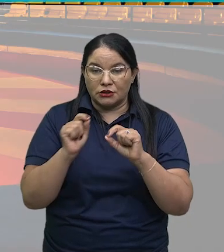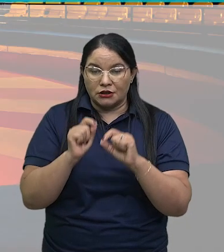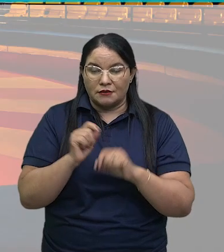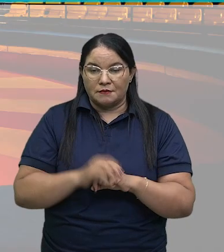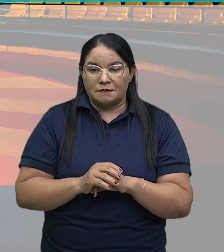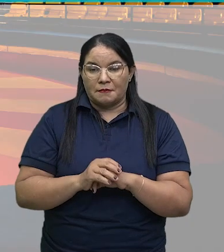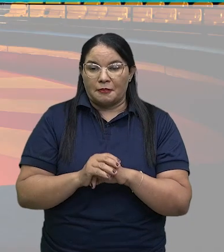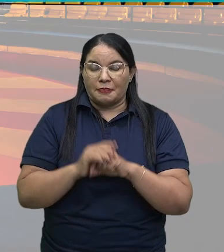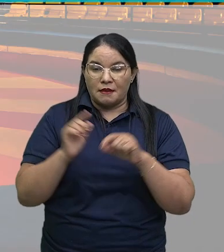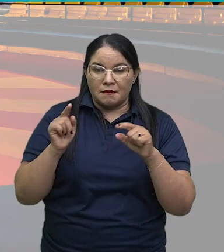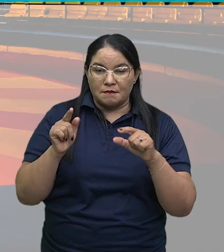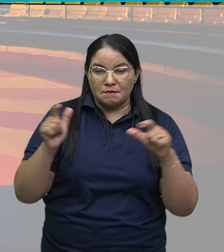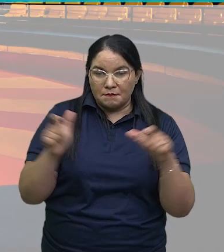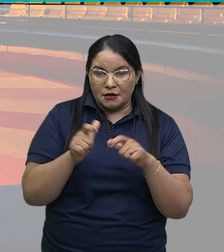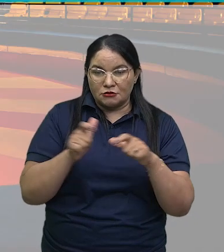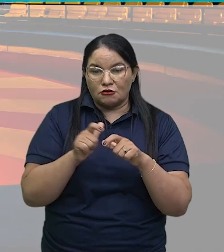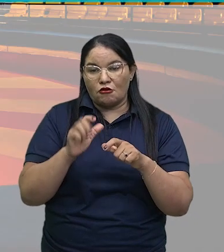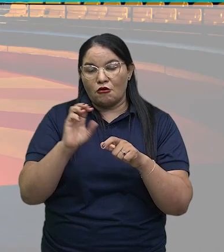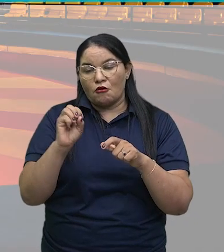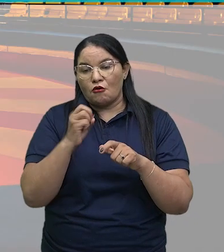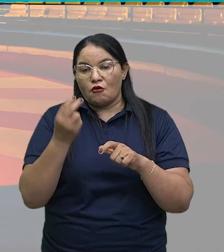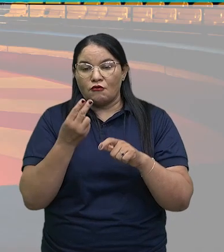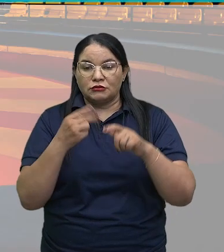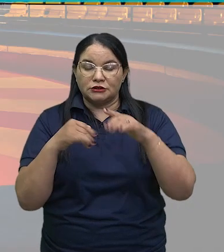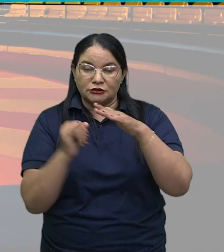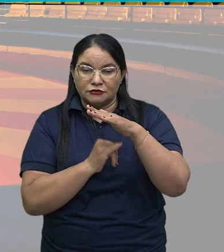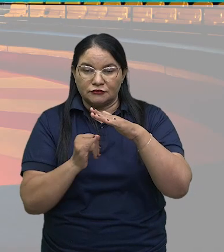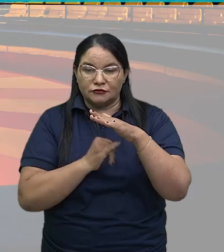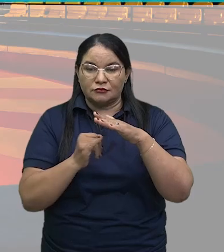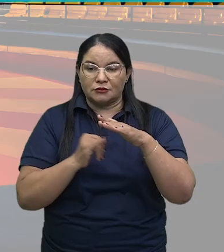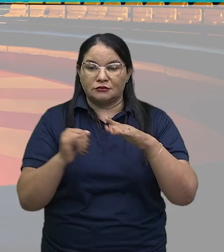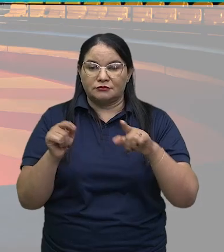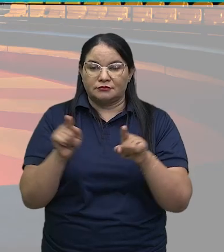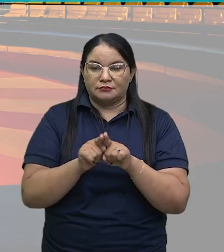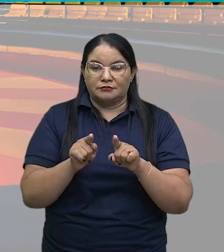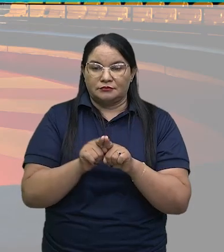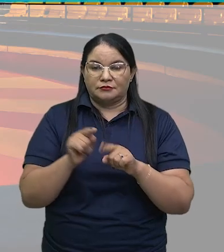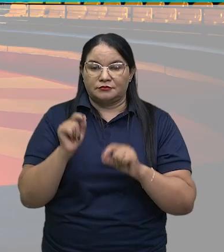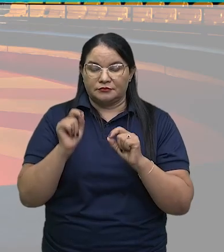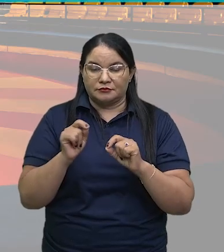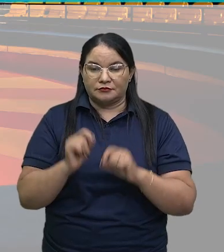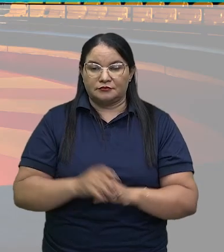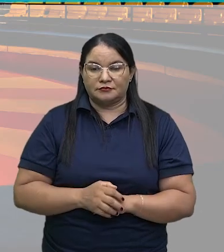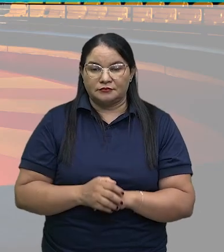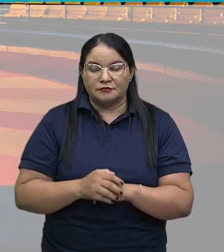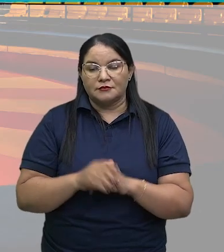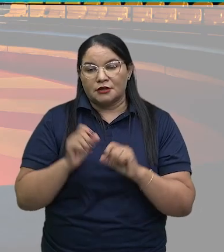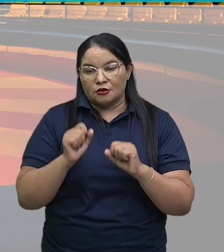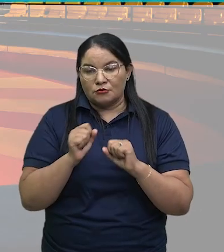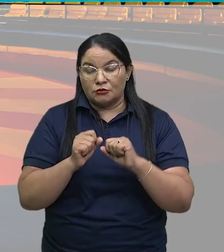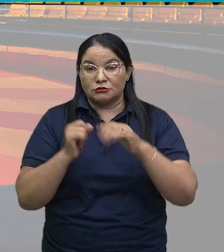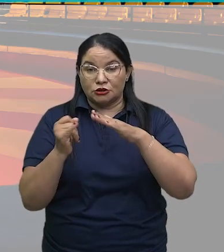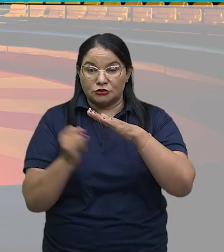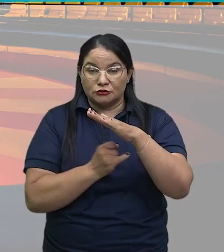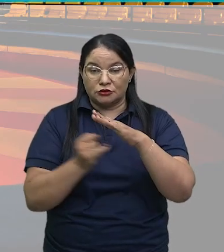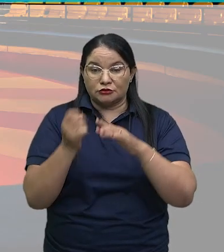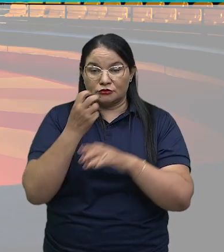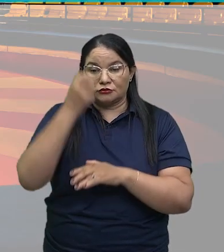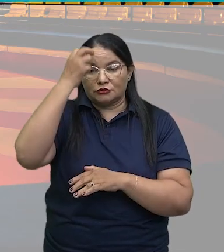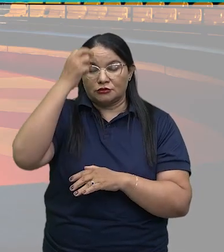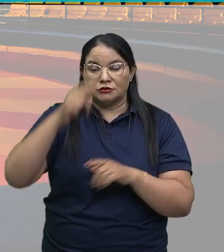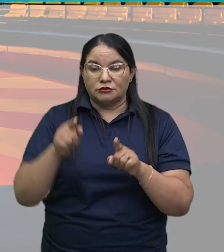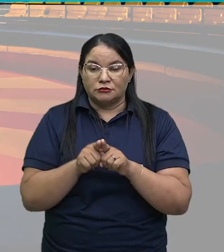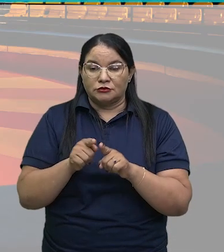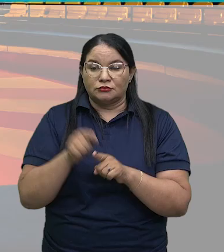frequentemente considerado menor, informal ou não artístico por instituições culturais